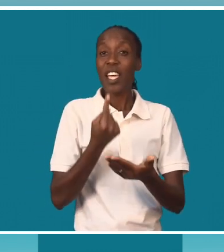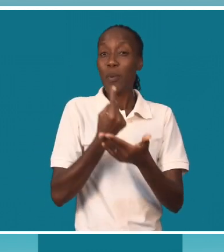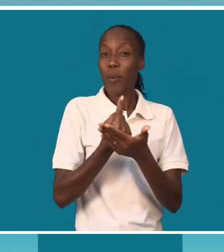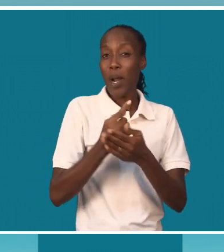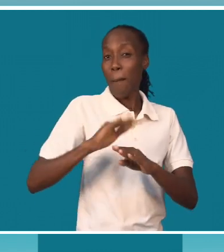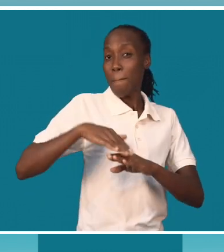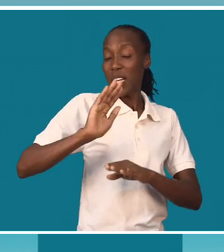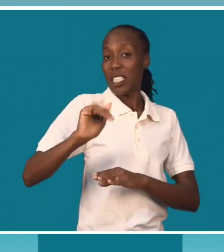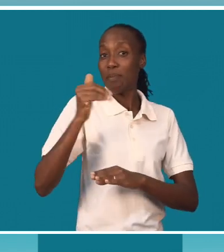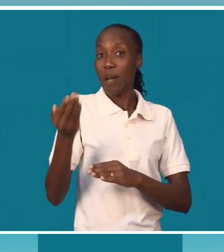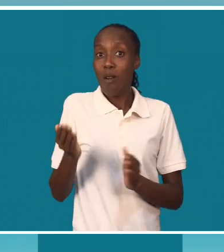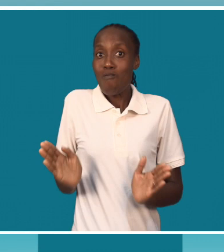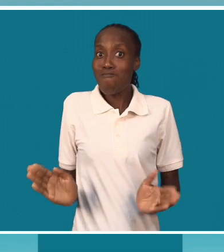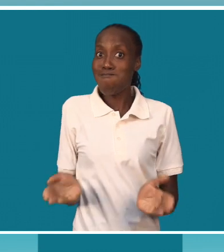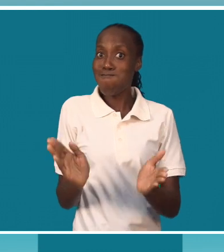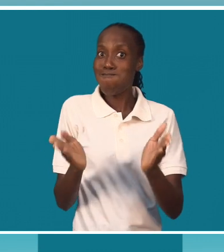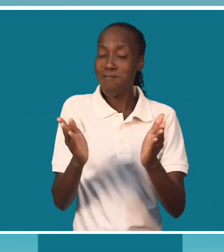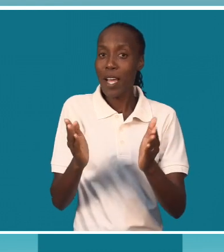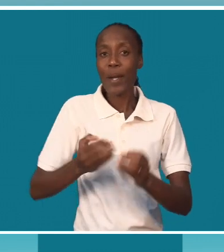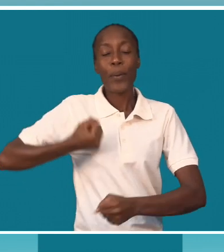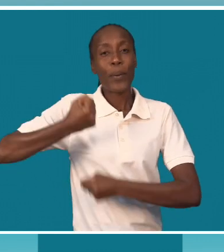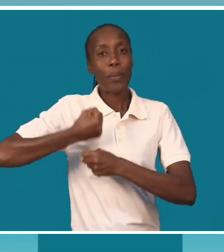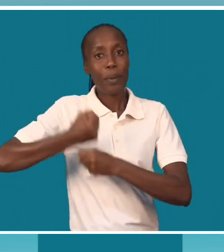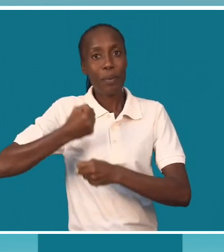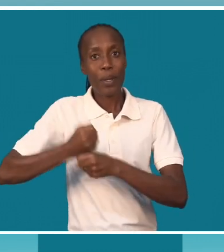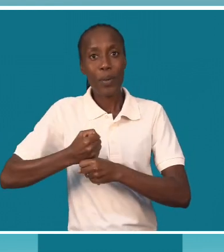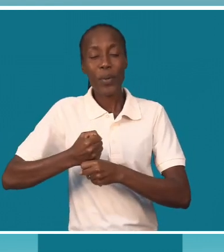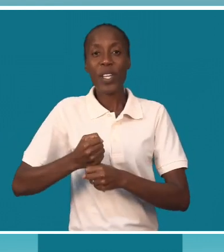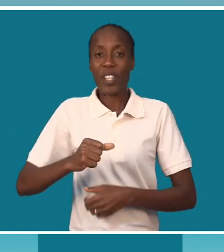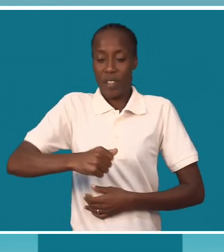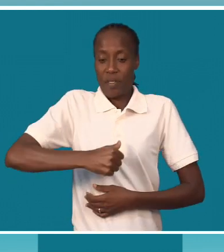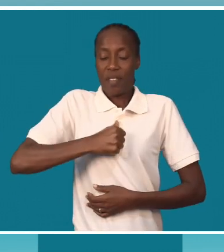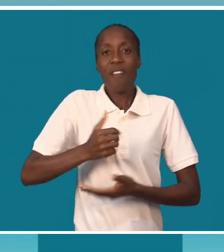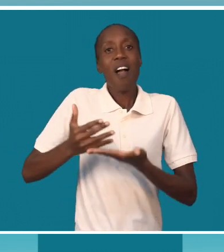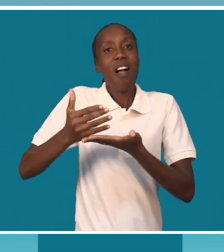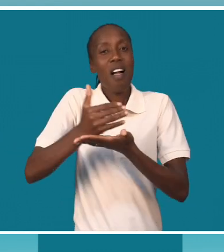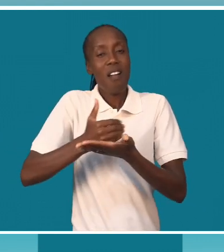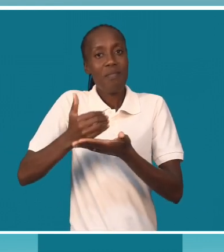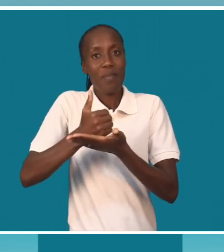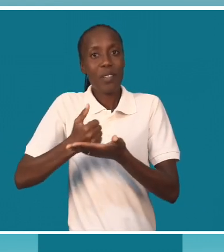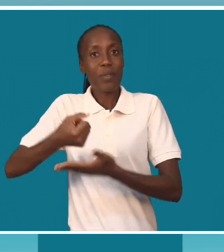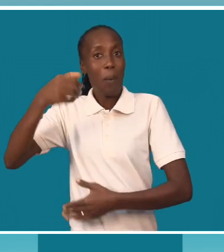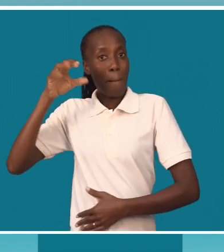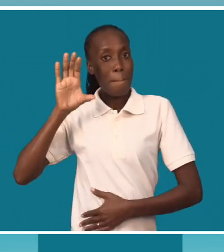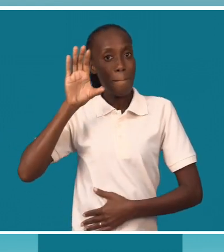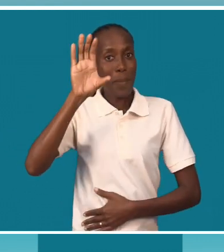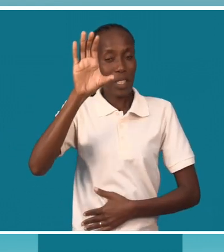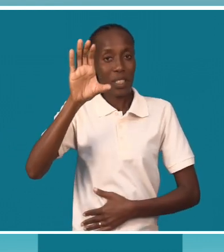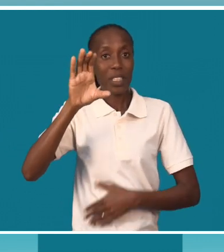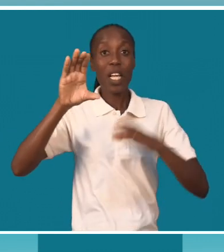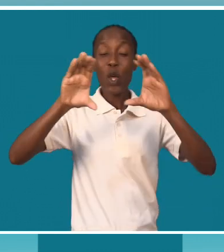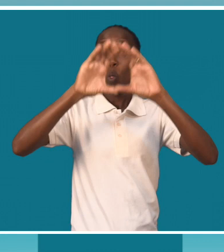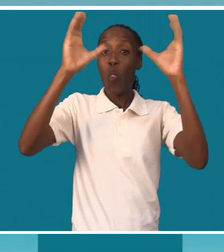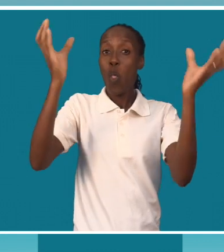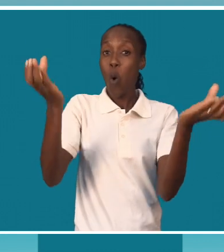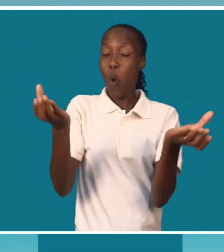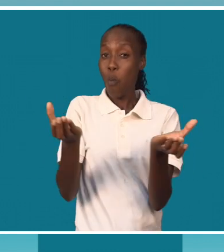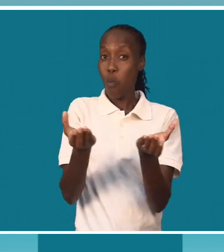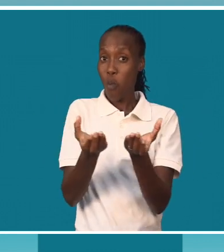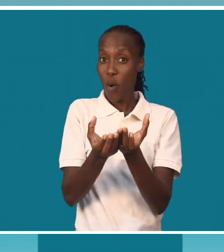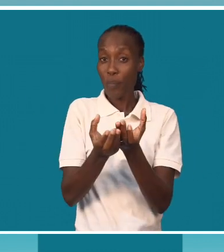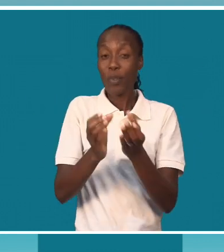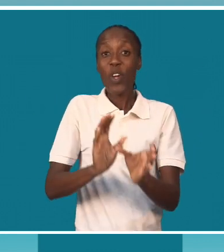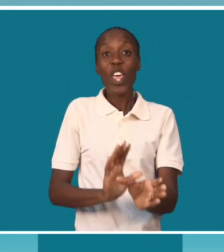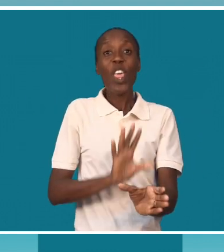promoção do emprego e de autoemprego no país e no mundo inteiro,